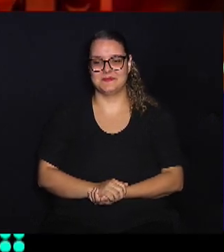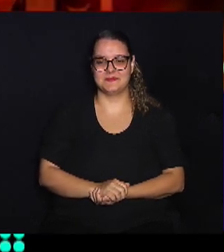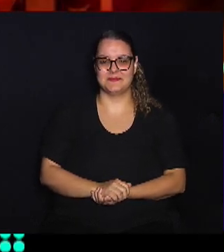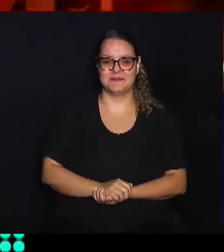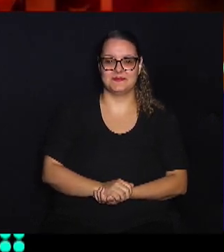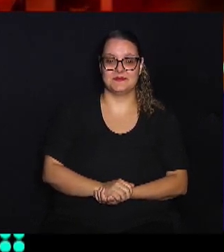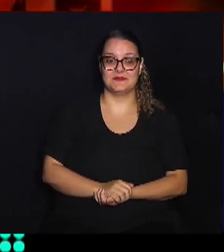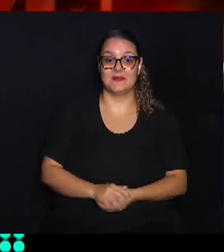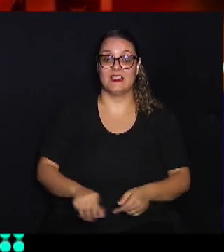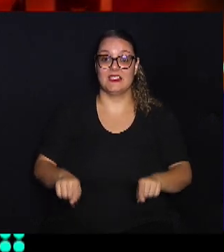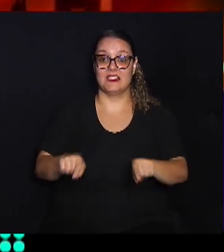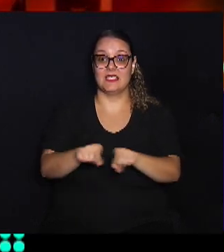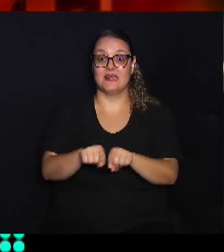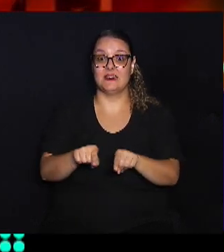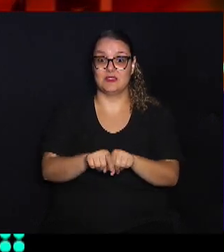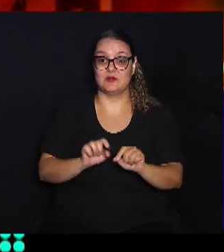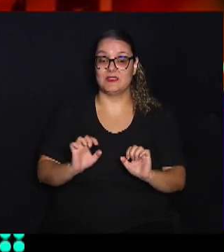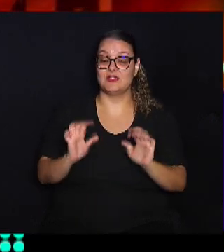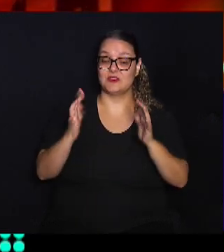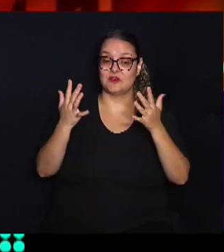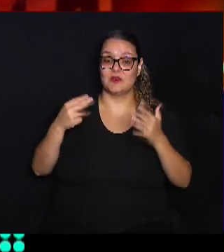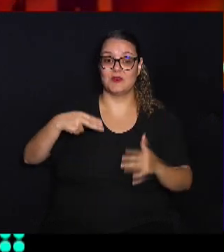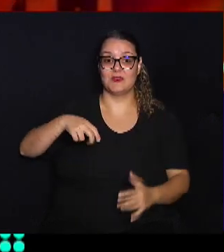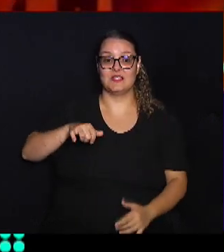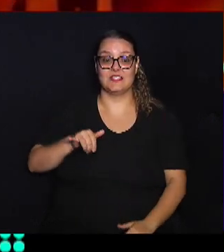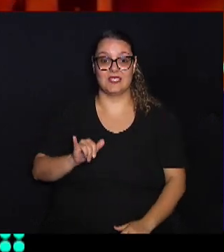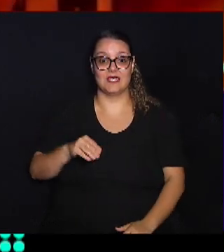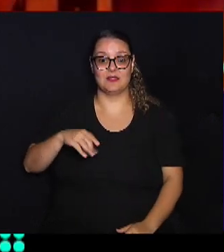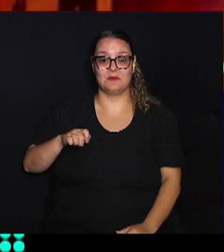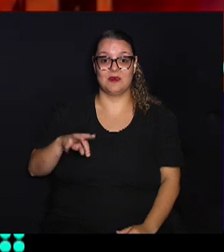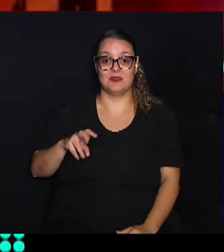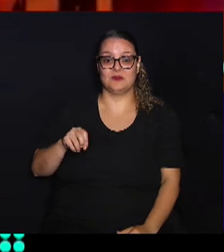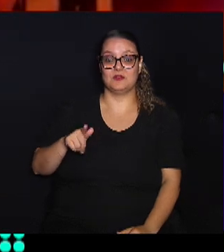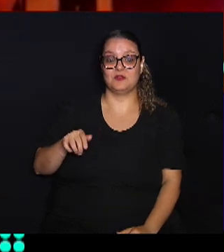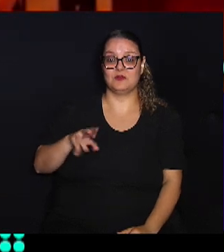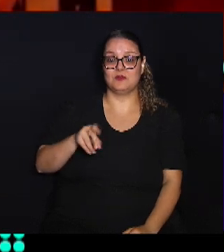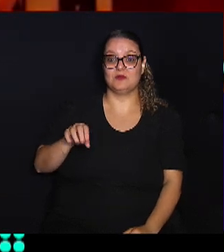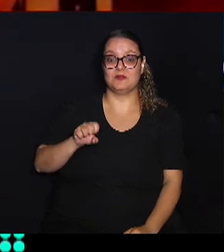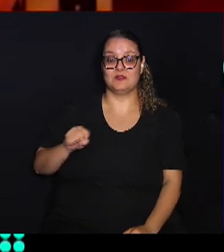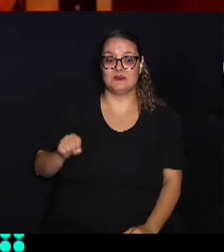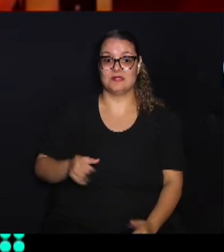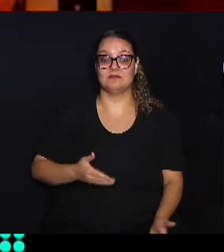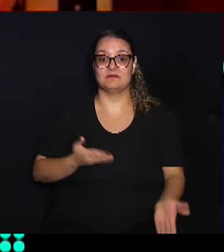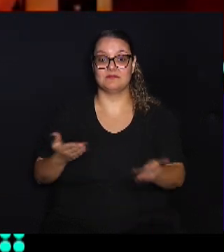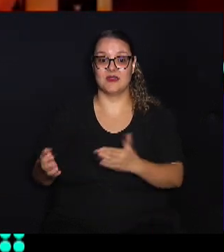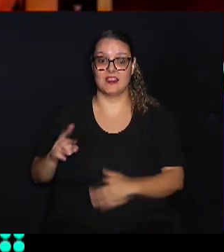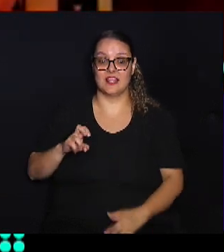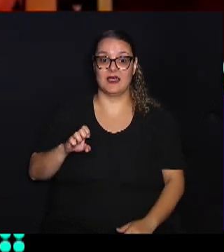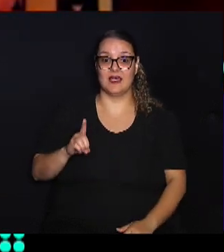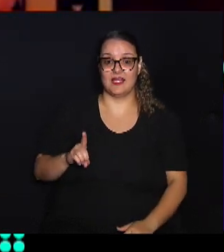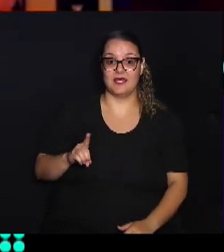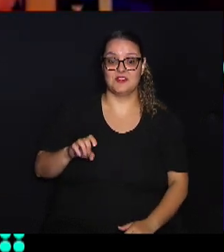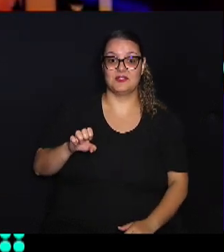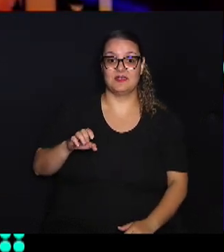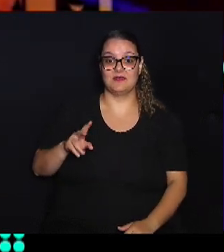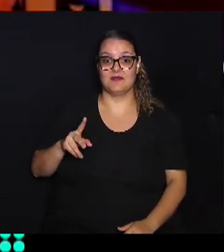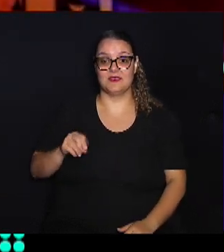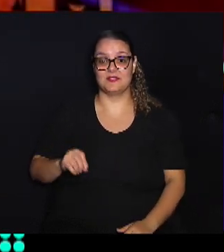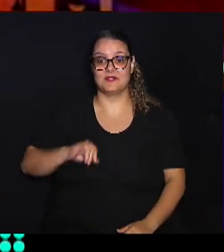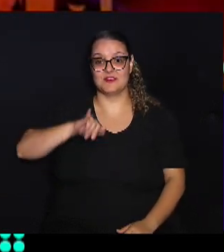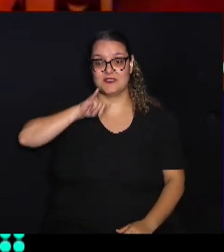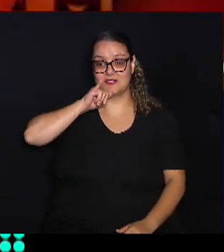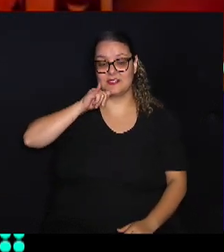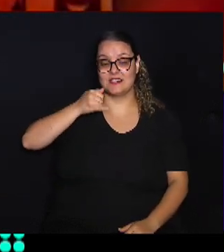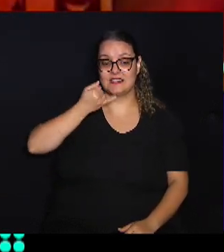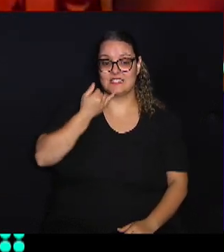E ainda tem shows! Ney Matogrosso se apresenta na Rede Eventos em Jaguariúna. Sexta-feira, às